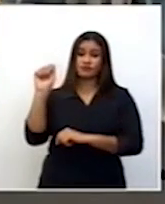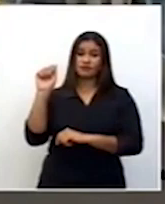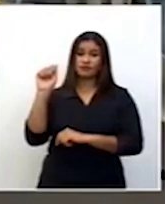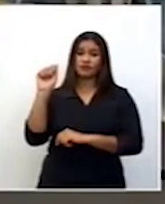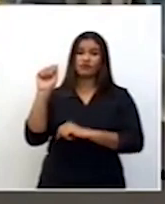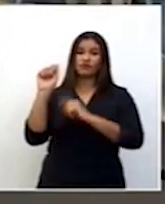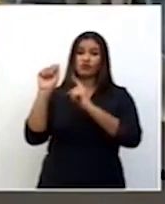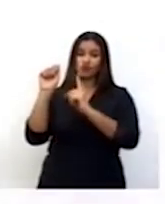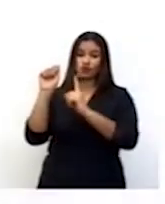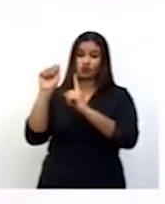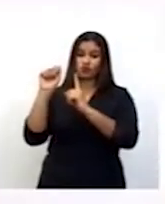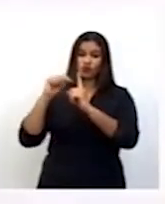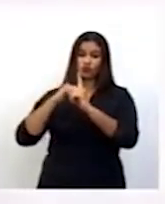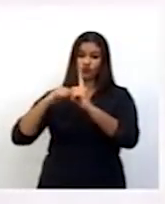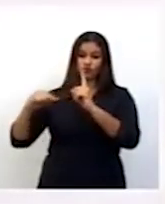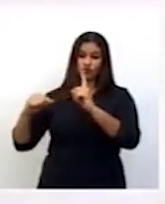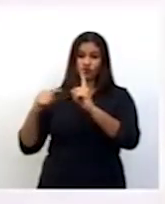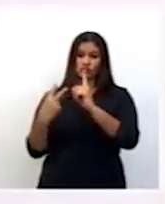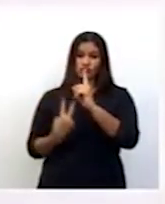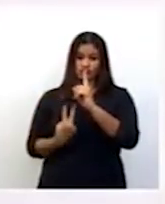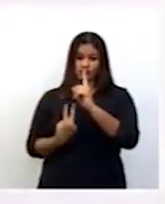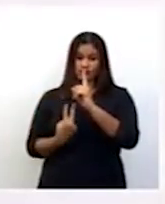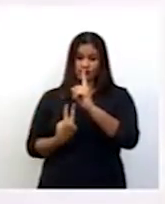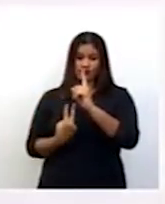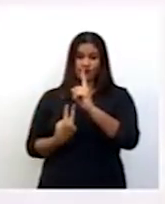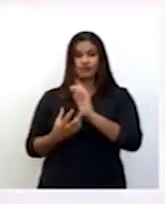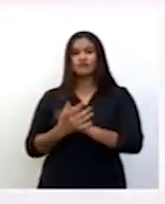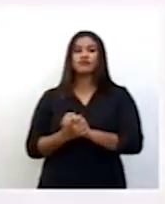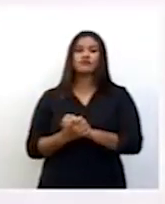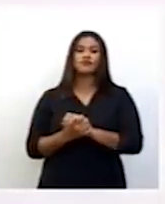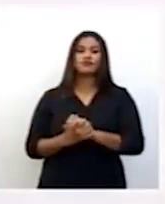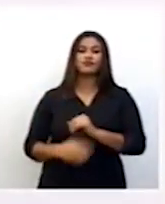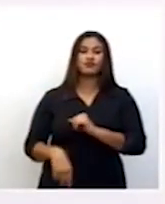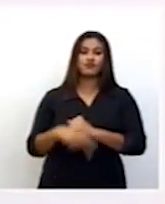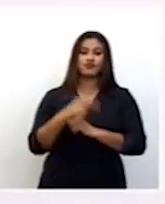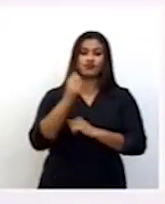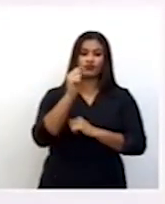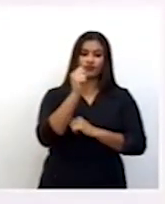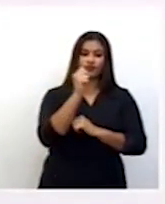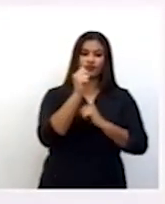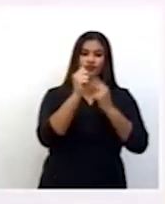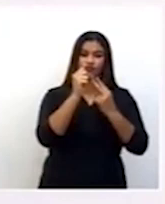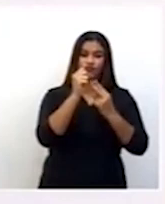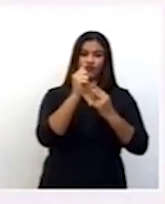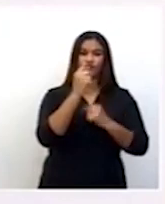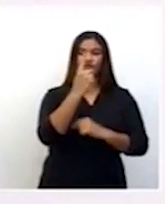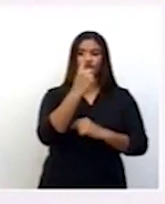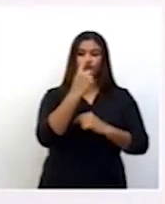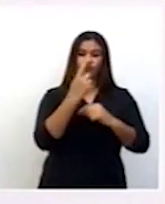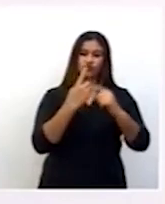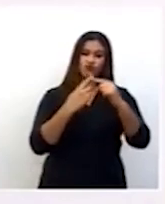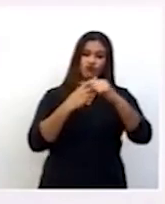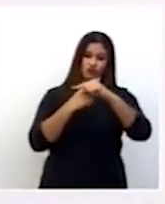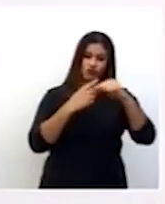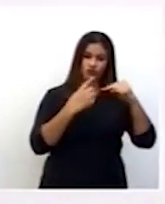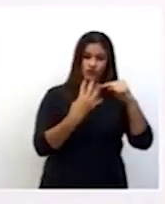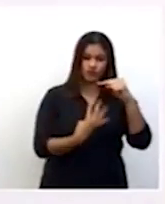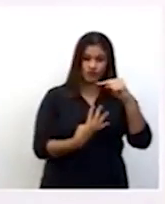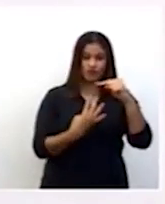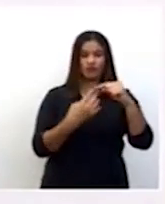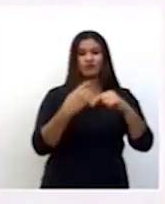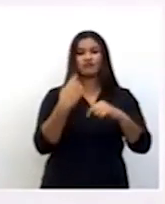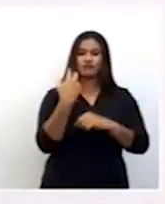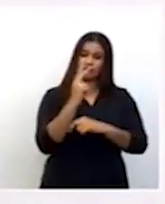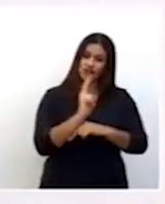2. Então, eu tenho aqui o primeiro termo, 1 sobre 2. O segundo termo é 1 sobre 4, 1 sobre 8 e assim